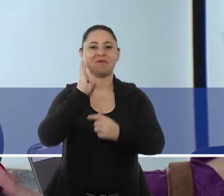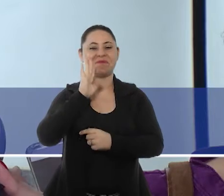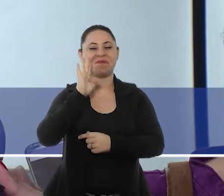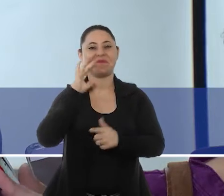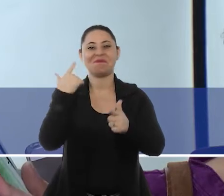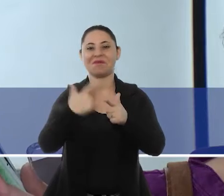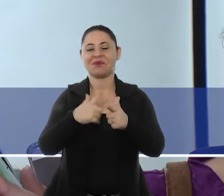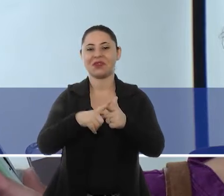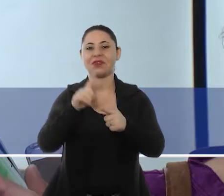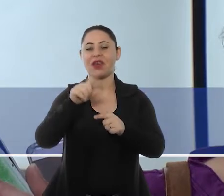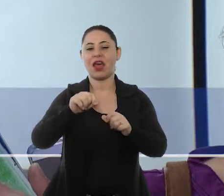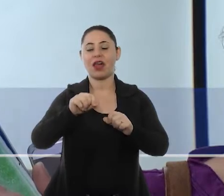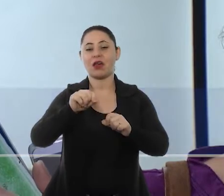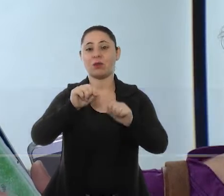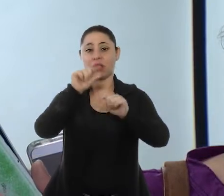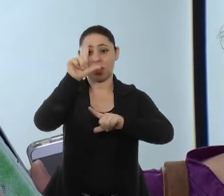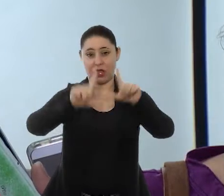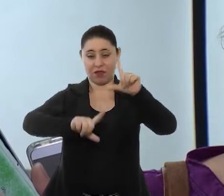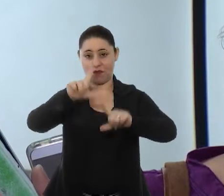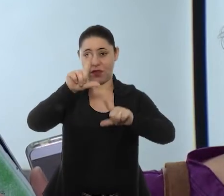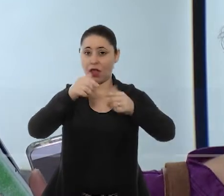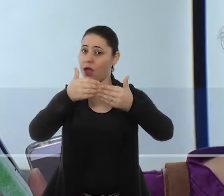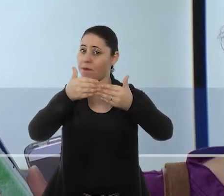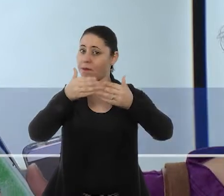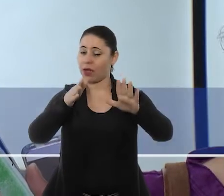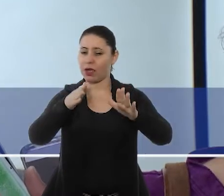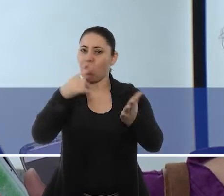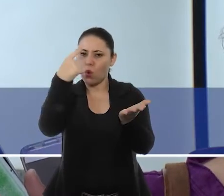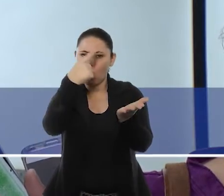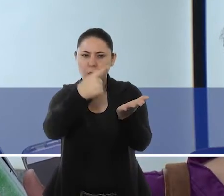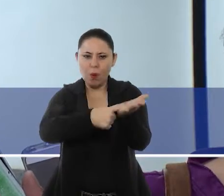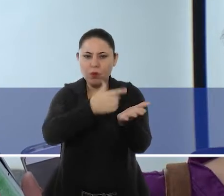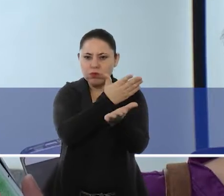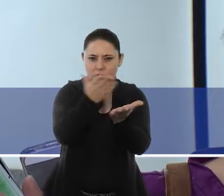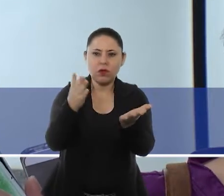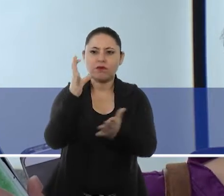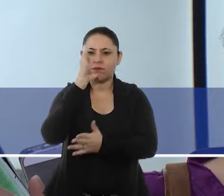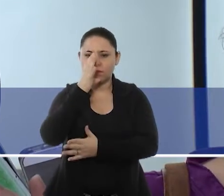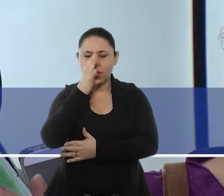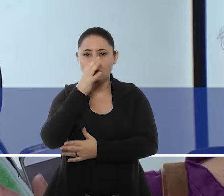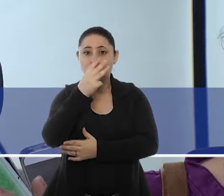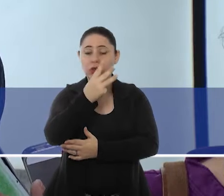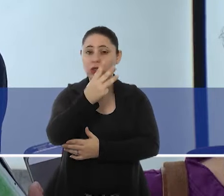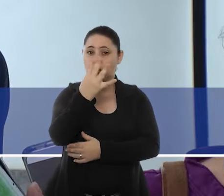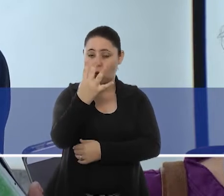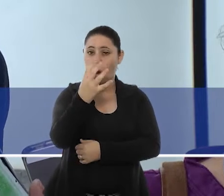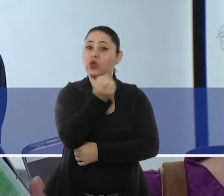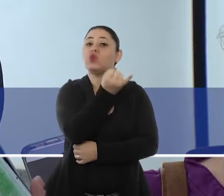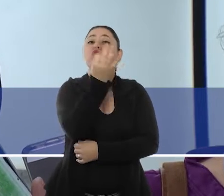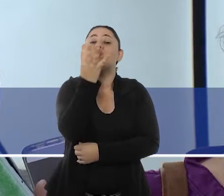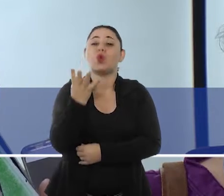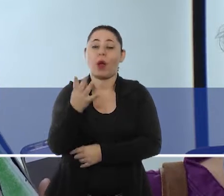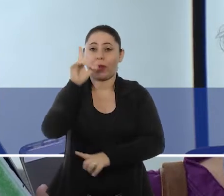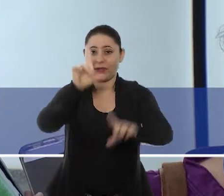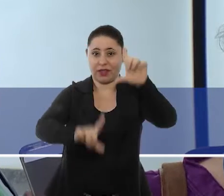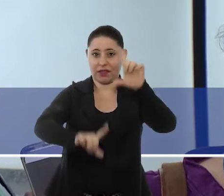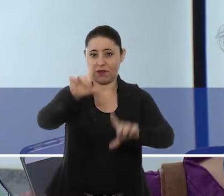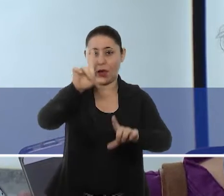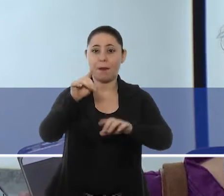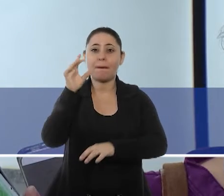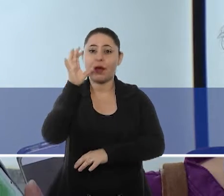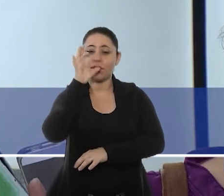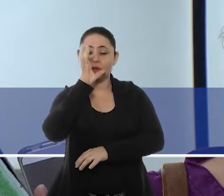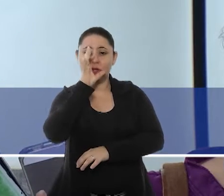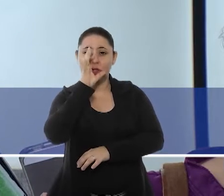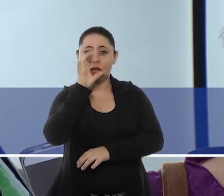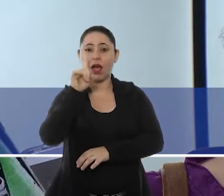vai ser uma TV Assembleia de canal aberto, anotem aí, quem estiver assistindo a gente, 34, canal 34, para a